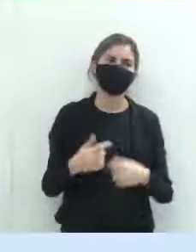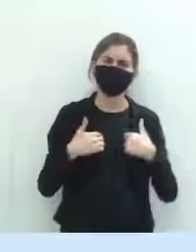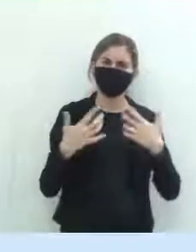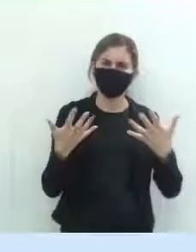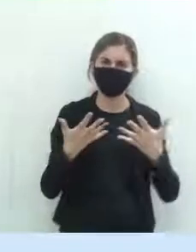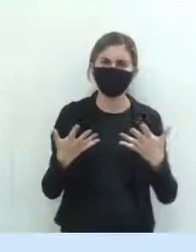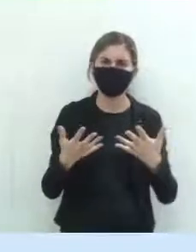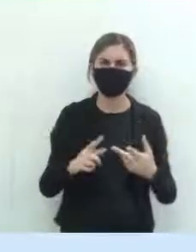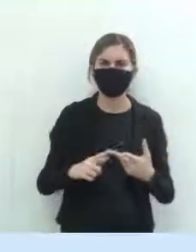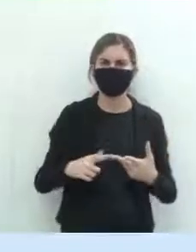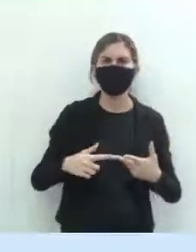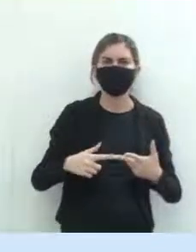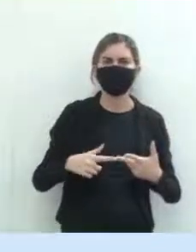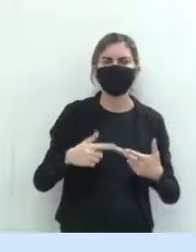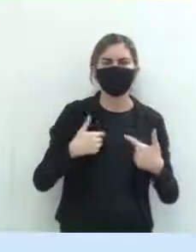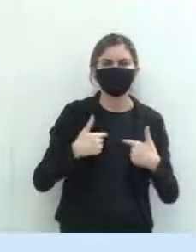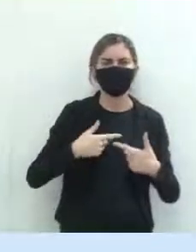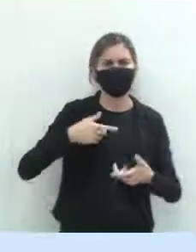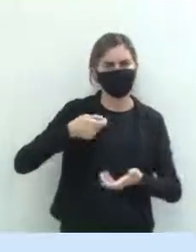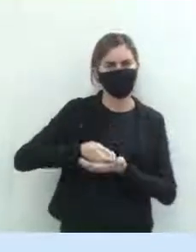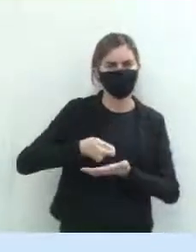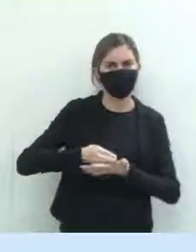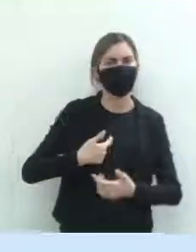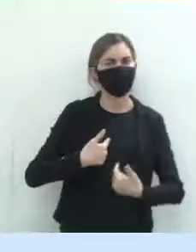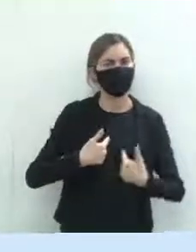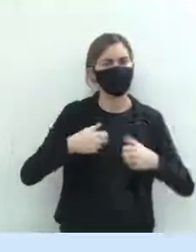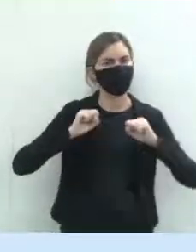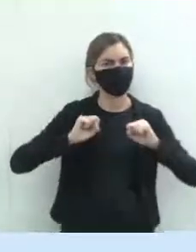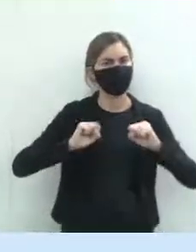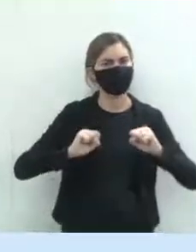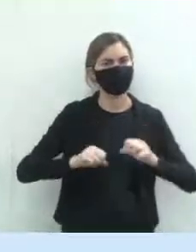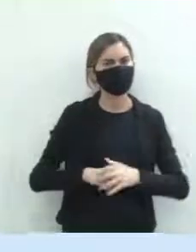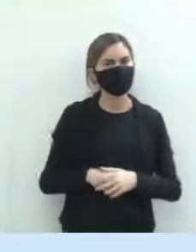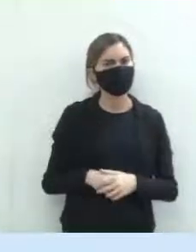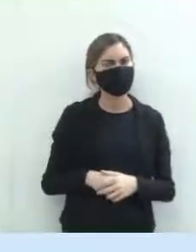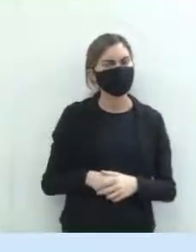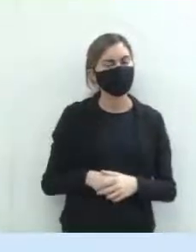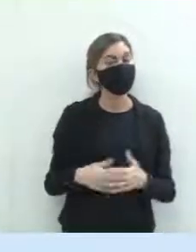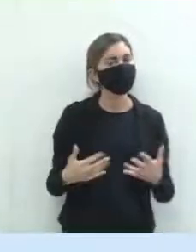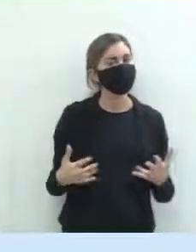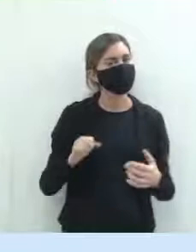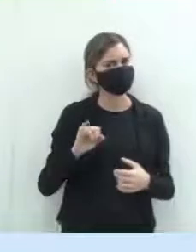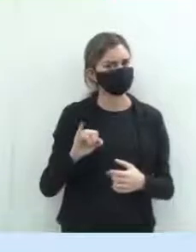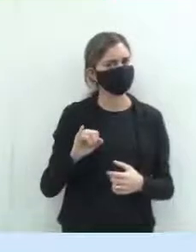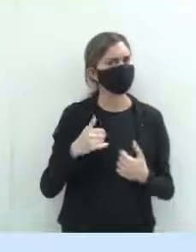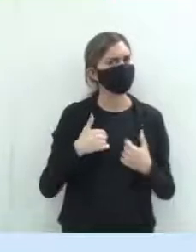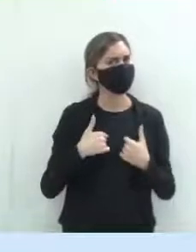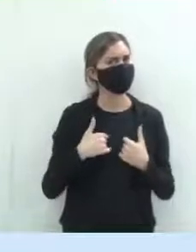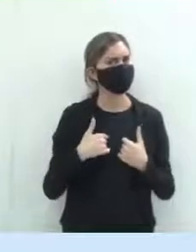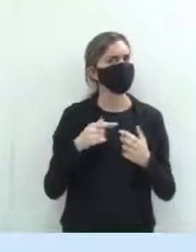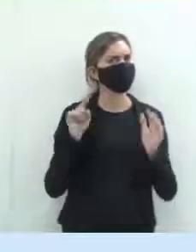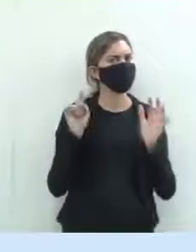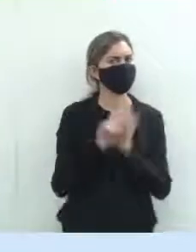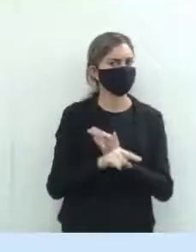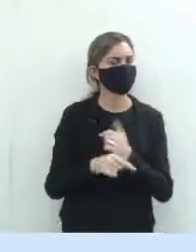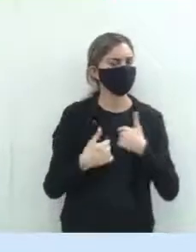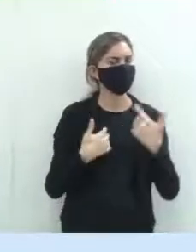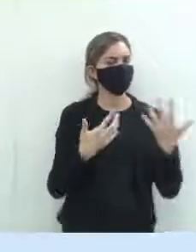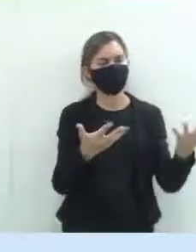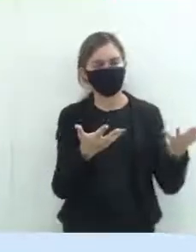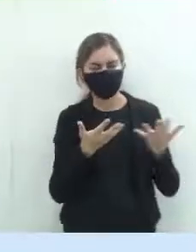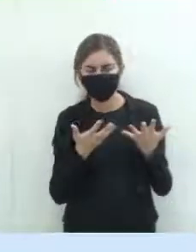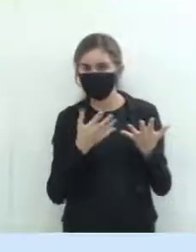quero, eu devo, eu posso. Se a pergunta eu quero